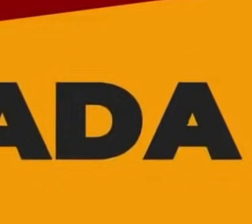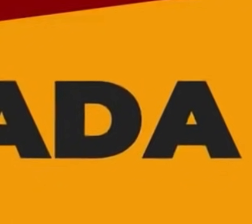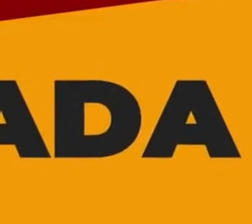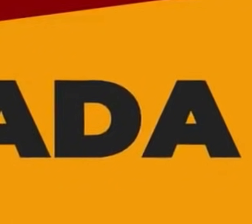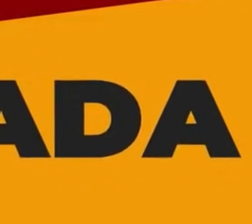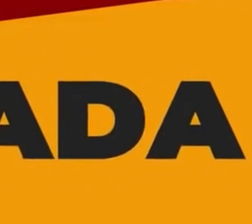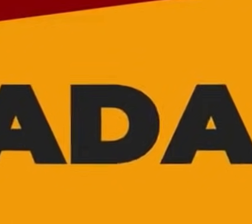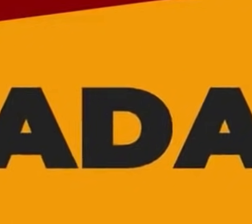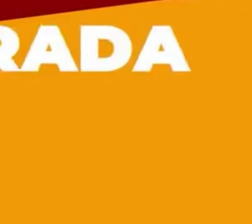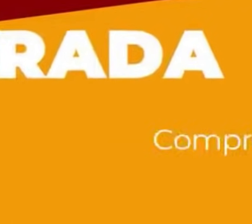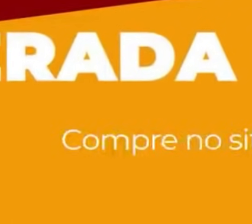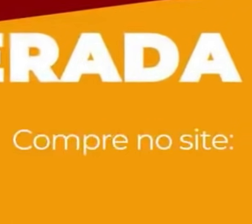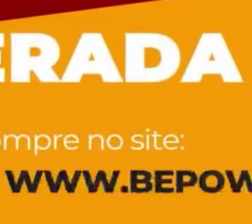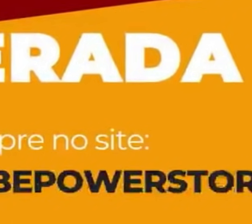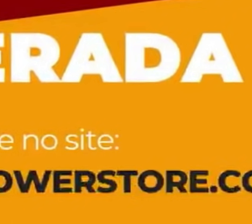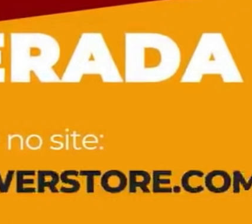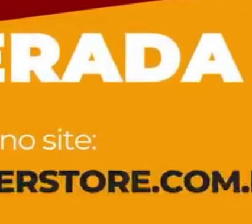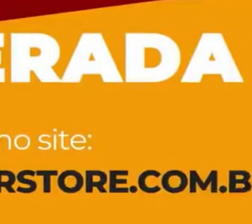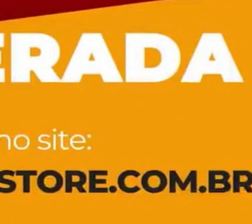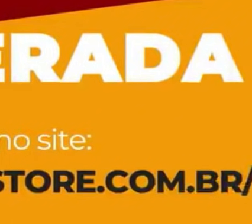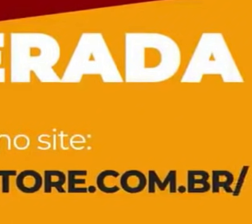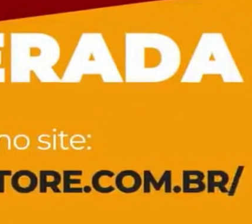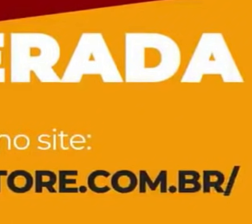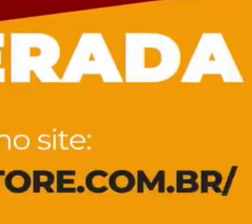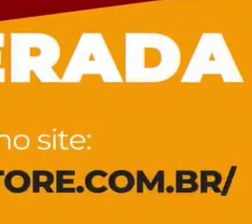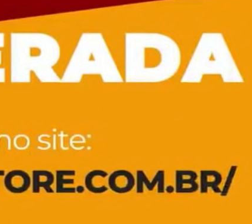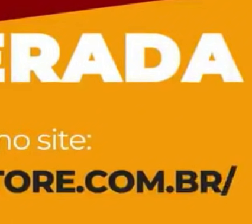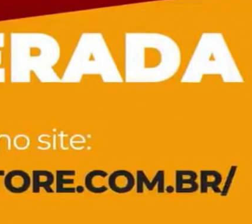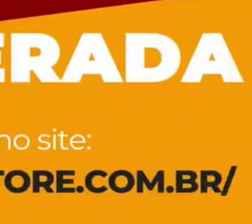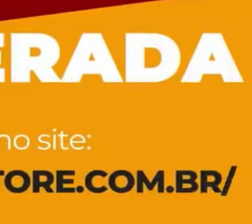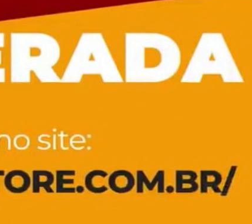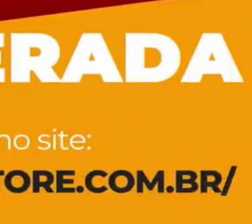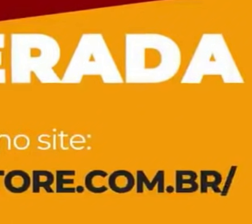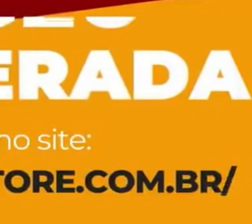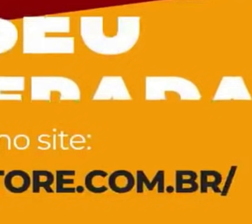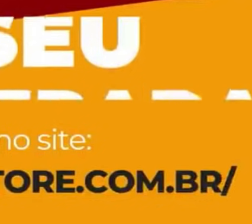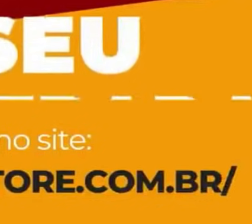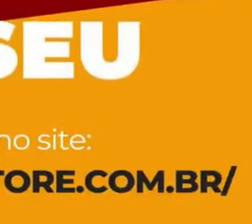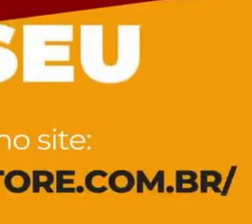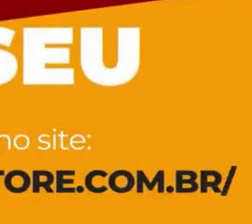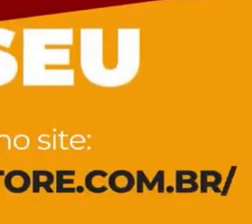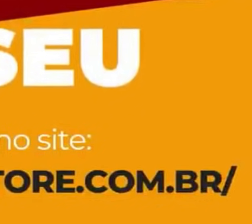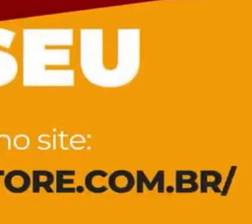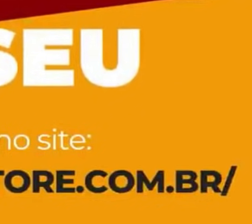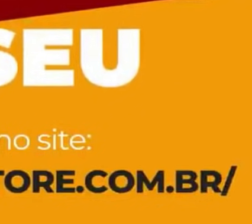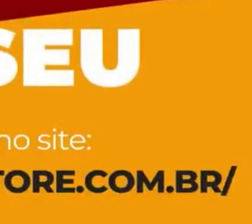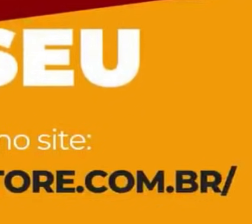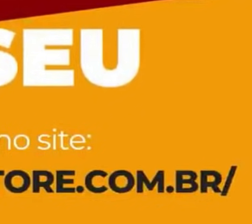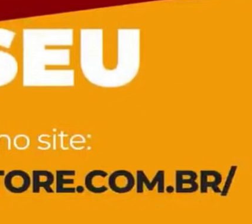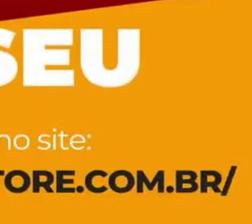e E aí E aí